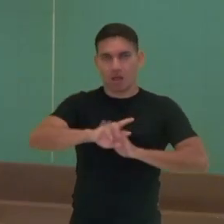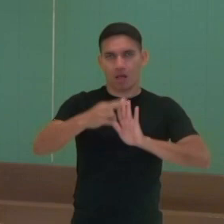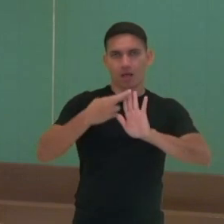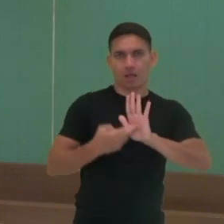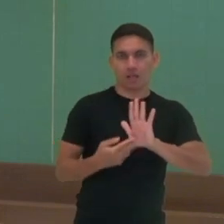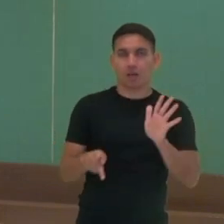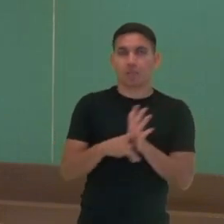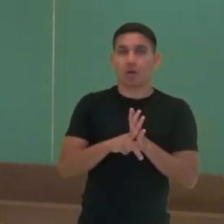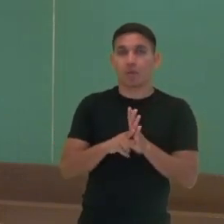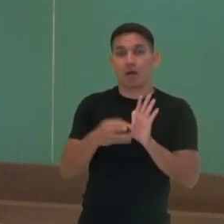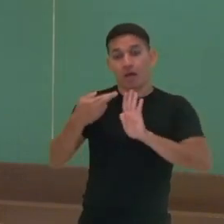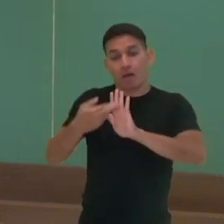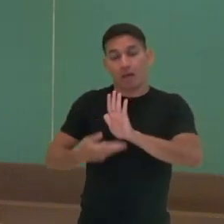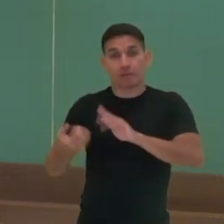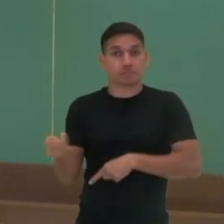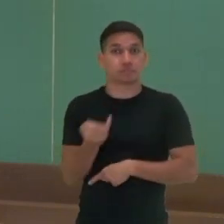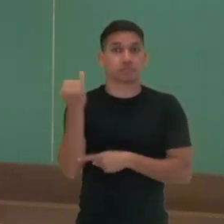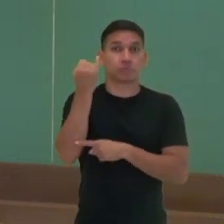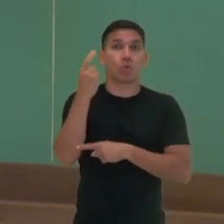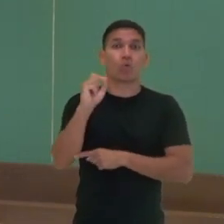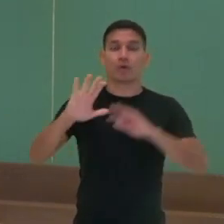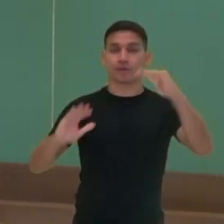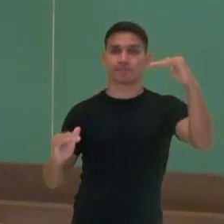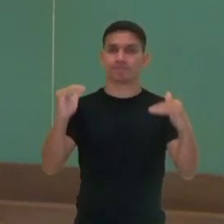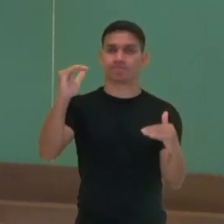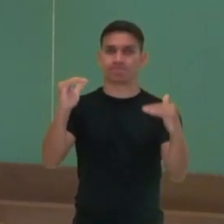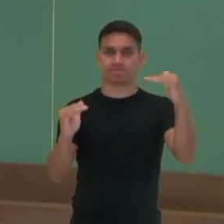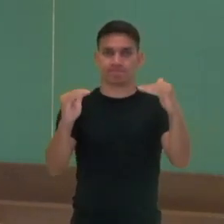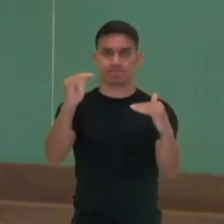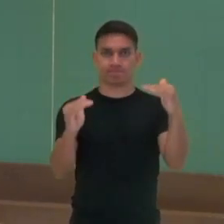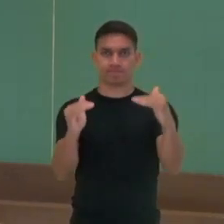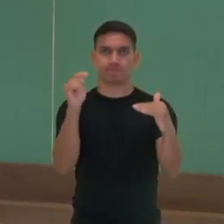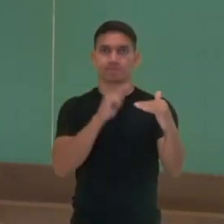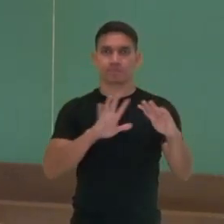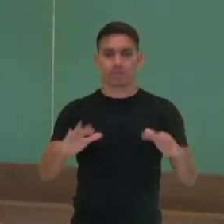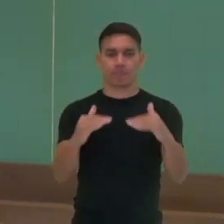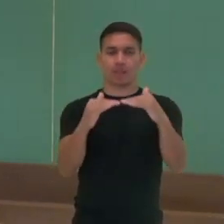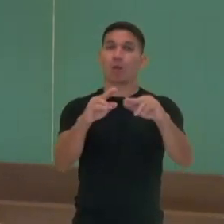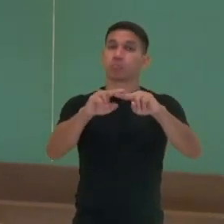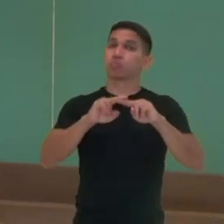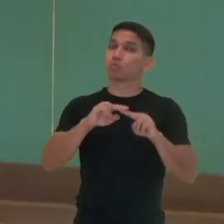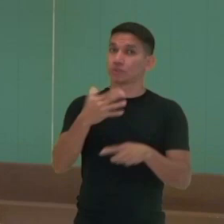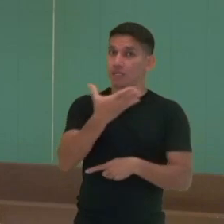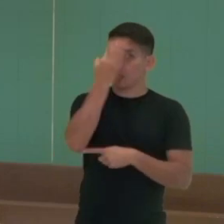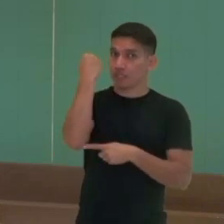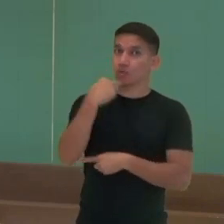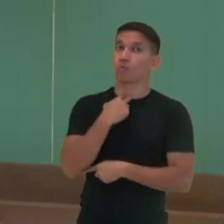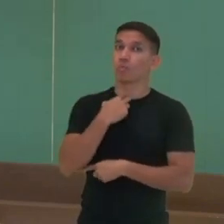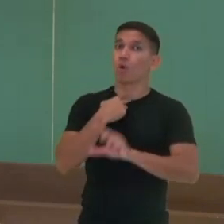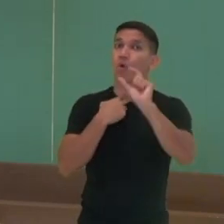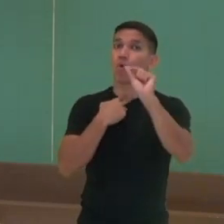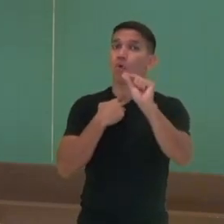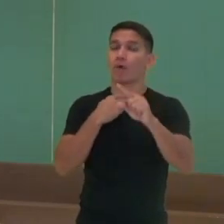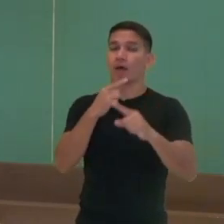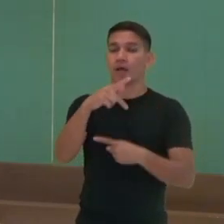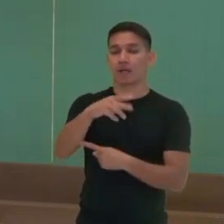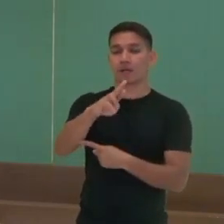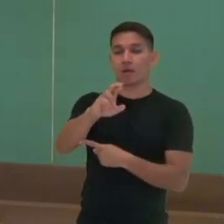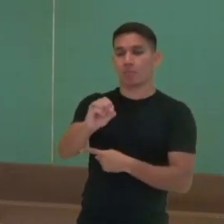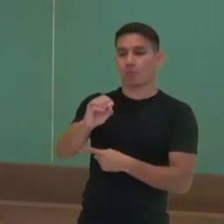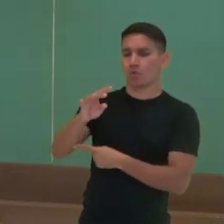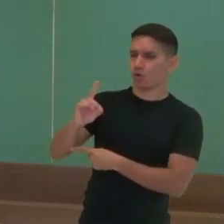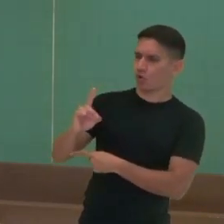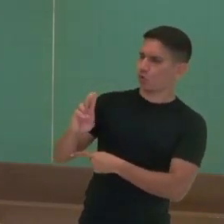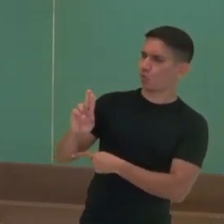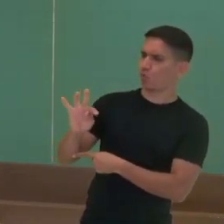propriedade fundamental da proporção, ok? Então, não pode esquecer, ó, produto. Quando a professora fala